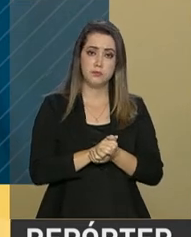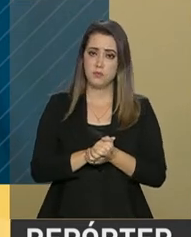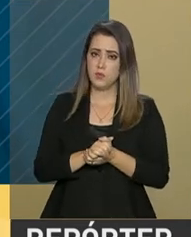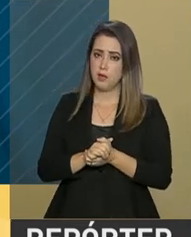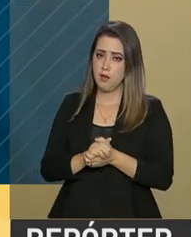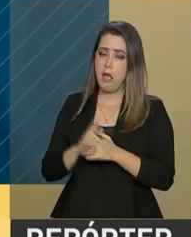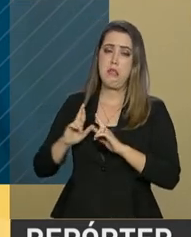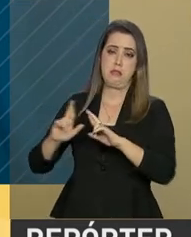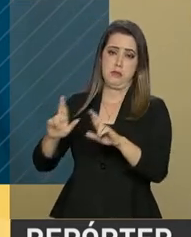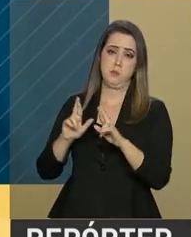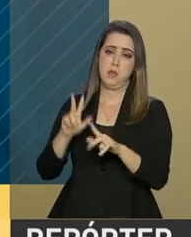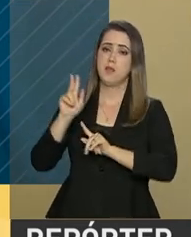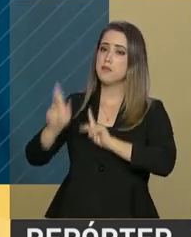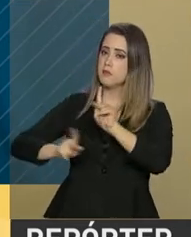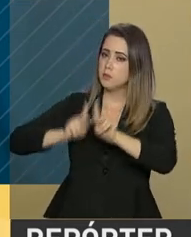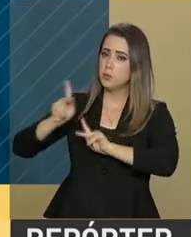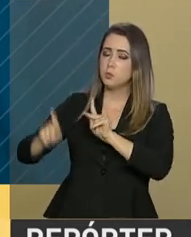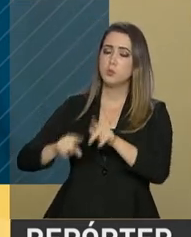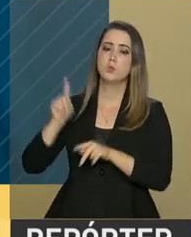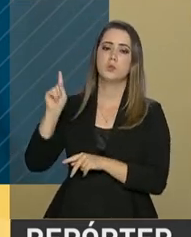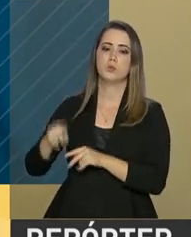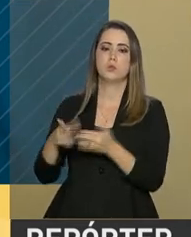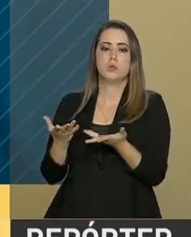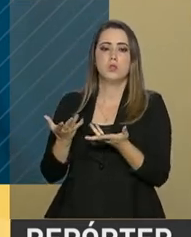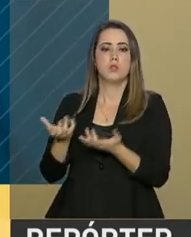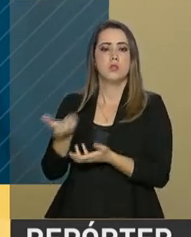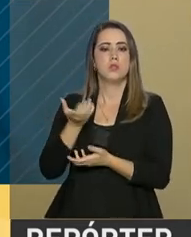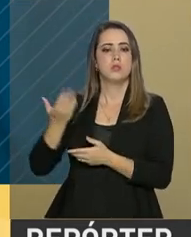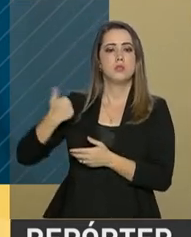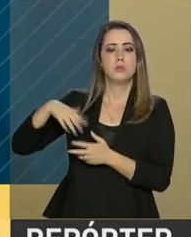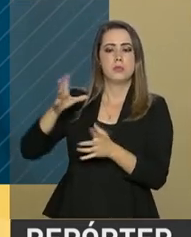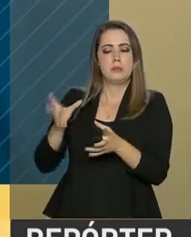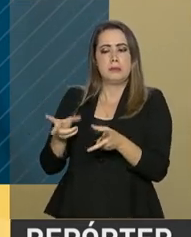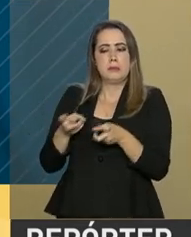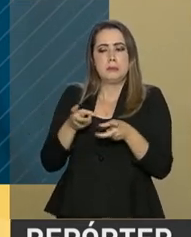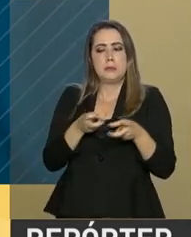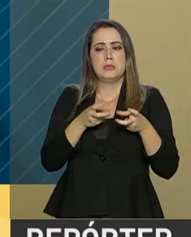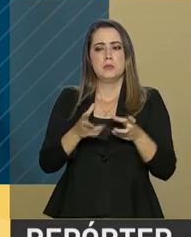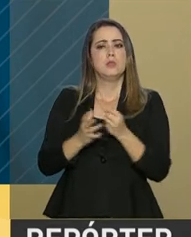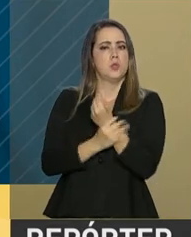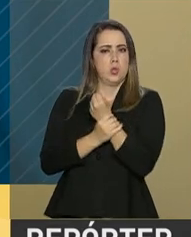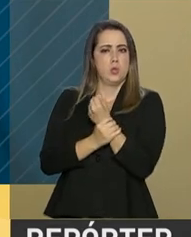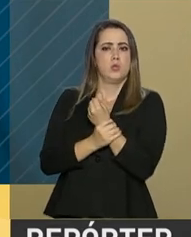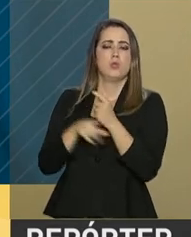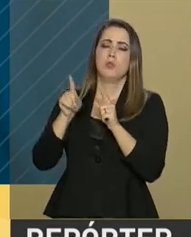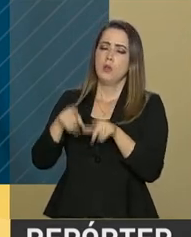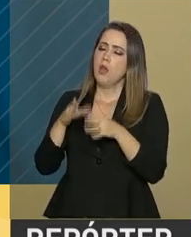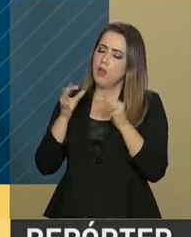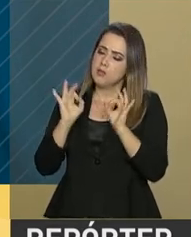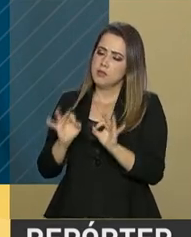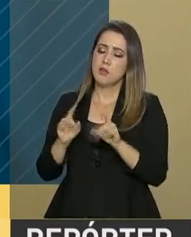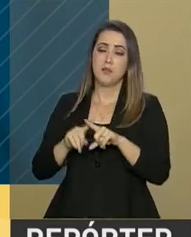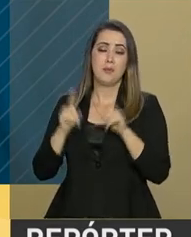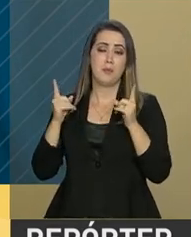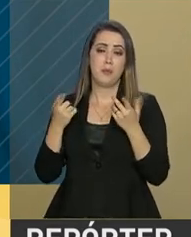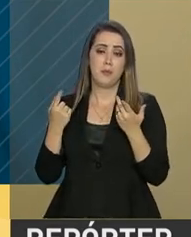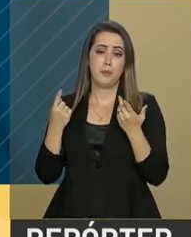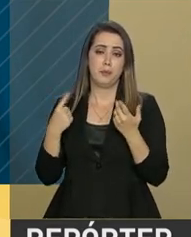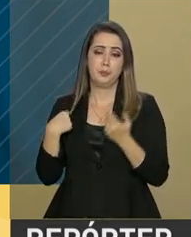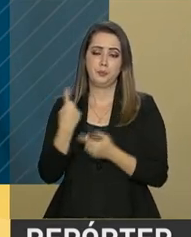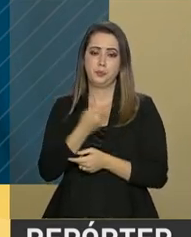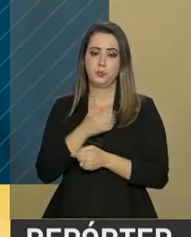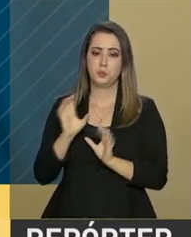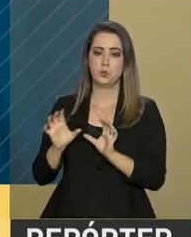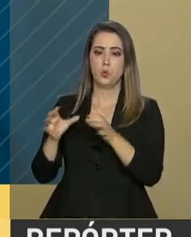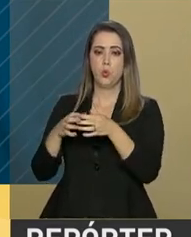expectativa da população é que anseia por uma maior sensação de segurança é plenamente compreensível é por isso o gabinete